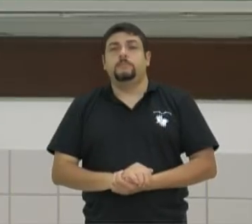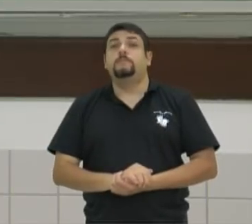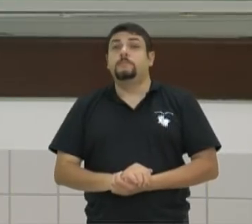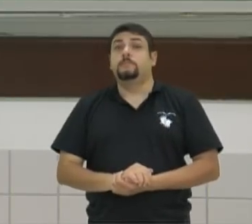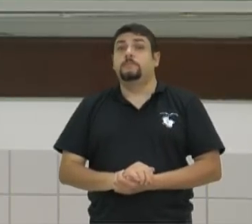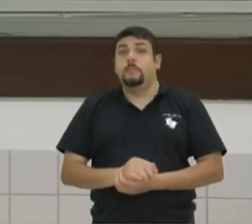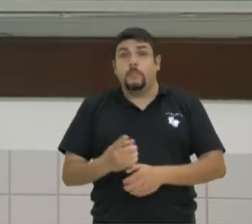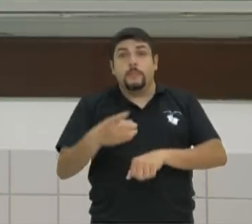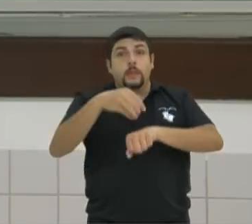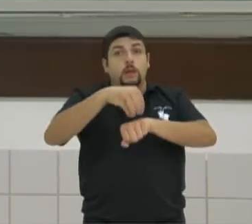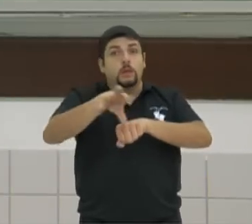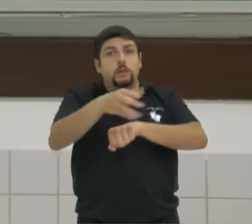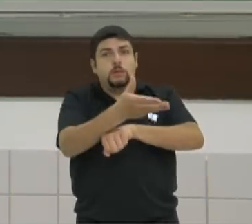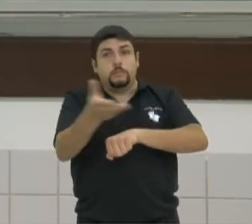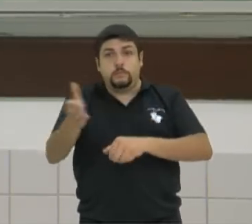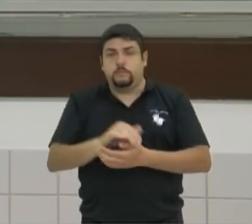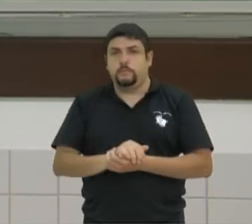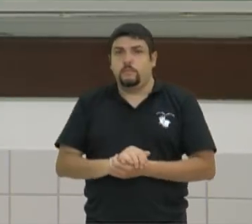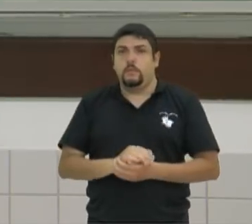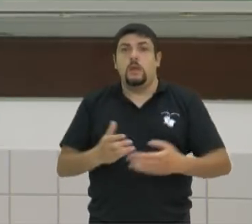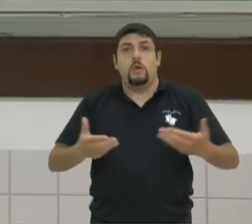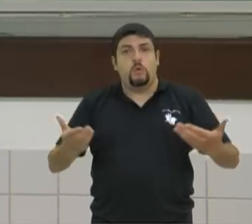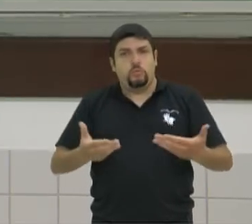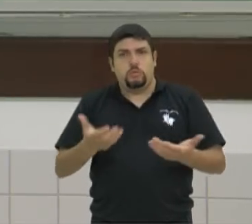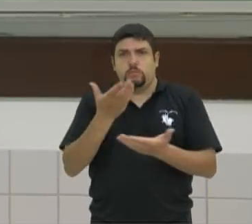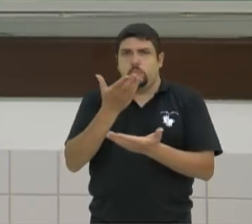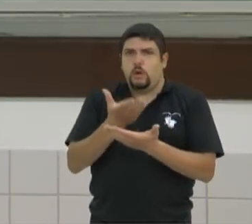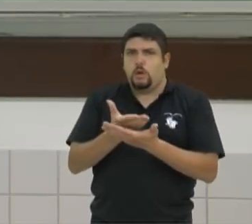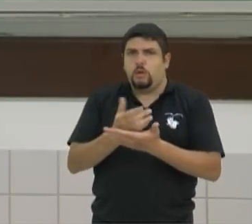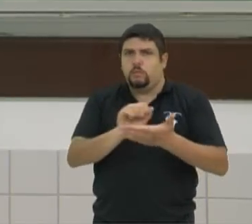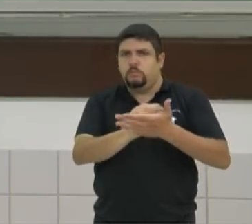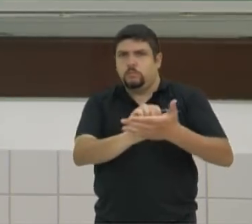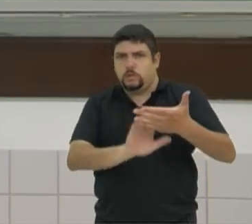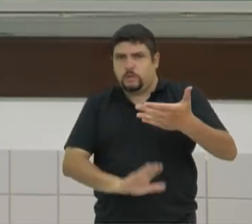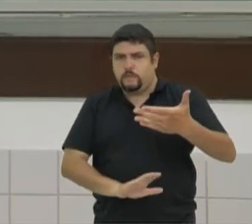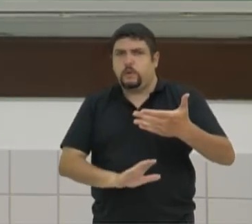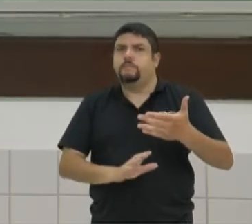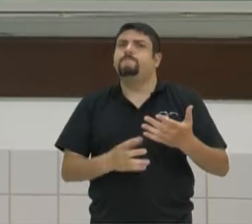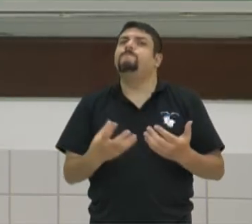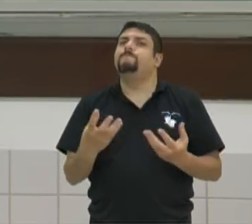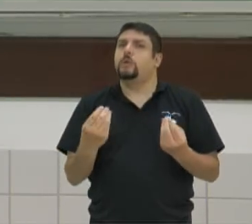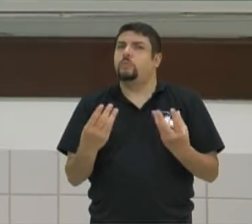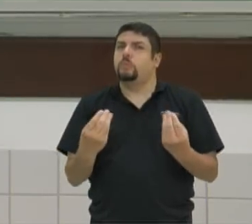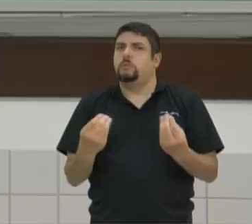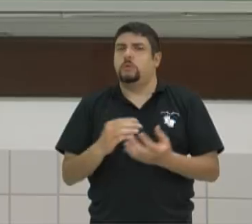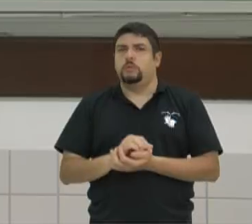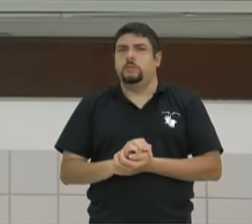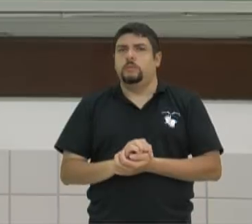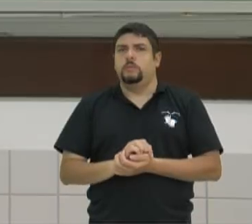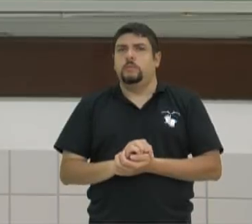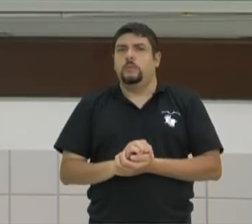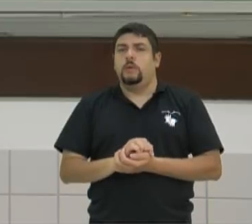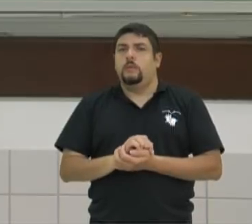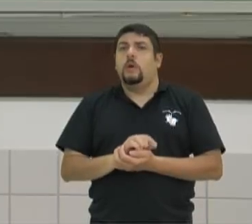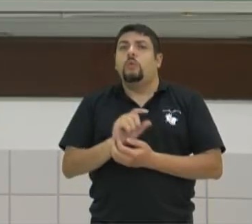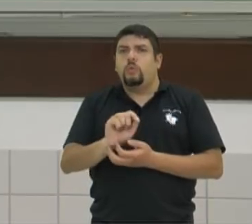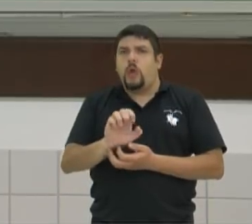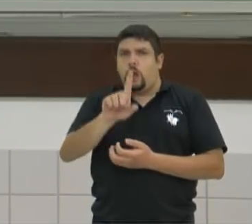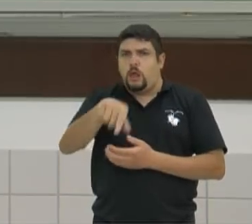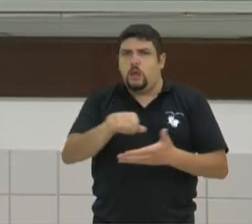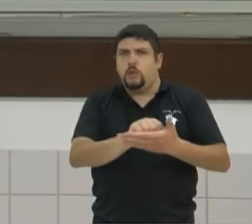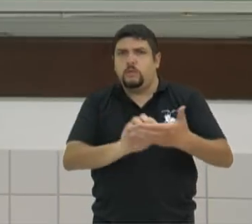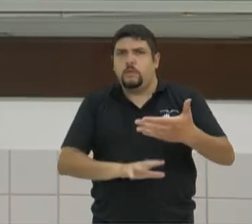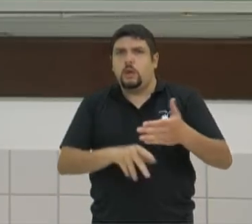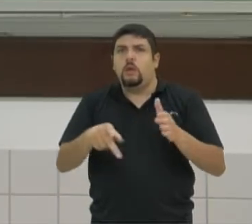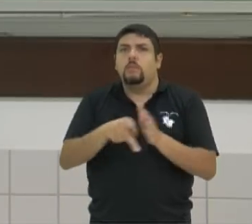para você é o seguinte, como nós vamos ter vários exercícios, várias coisas para anotar no caderno, e vários exercícios onde marca X, e vários exercícios